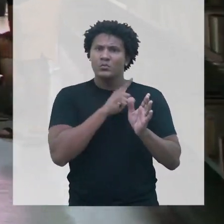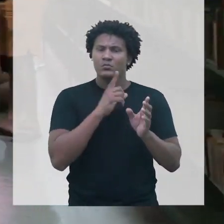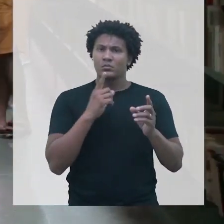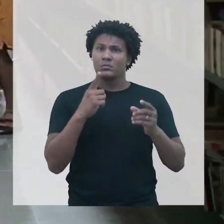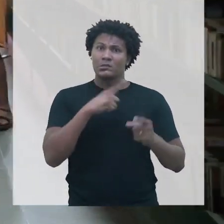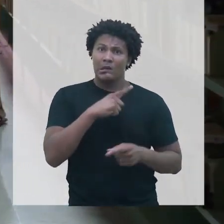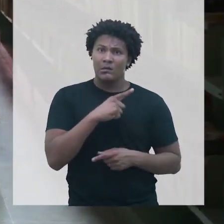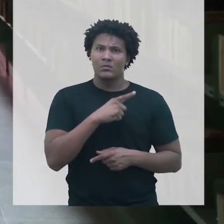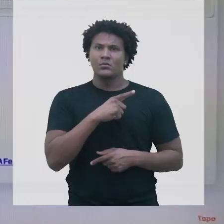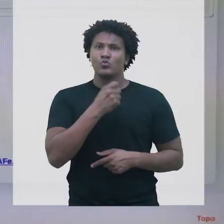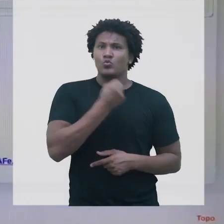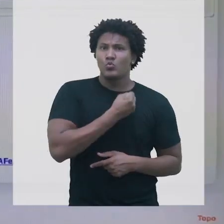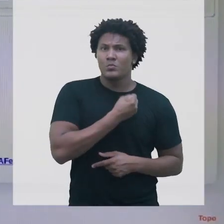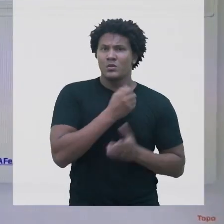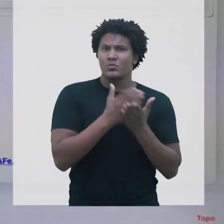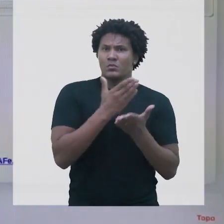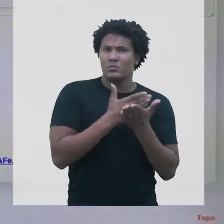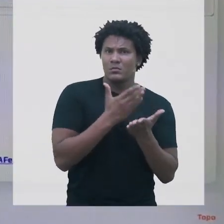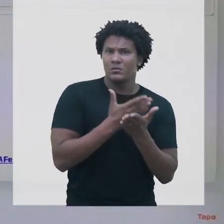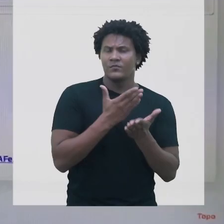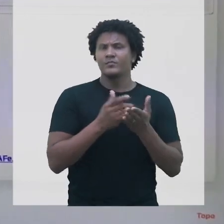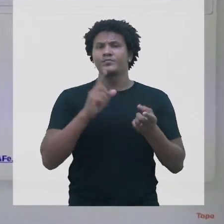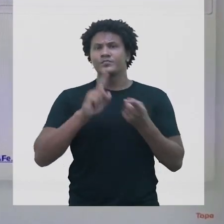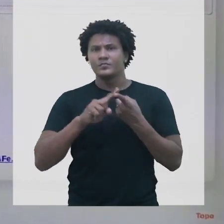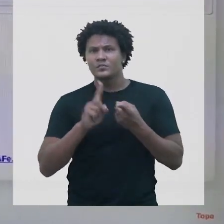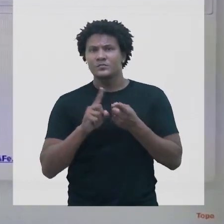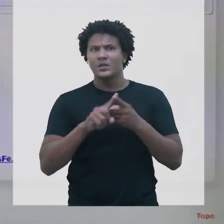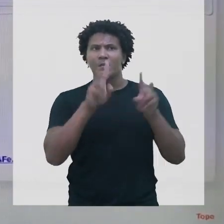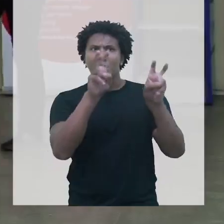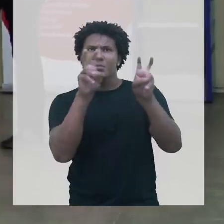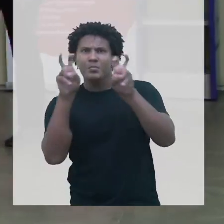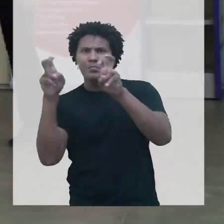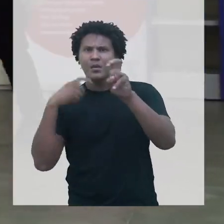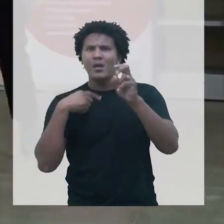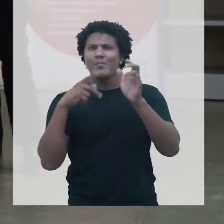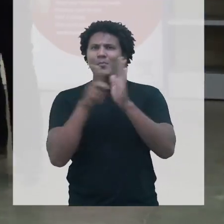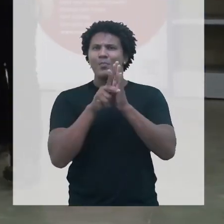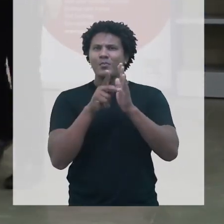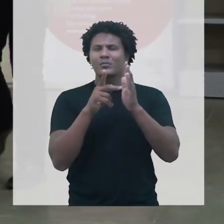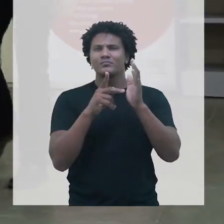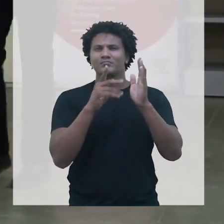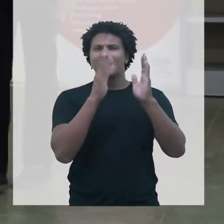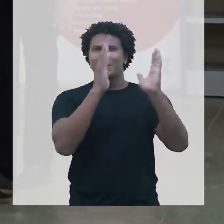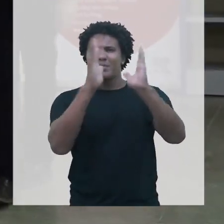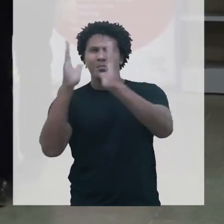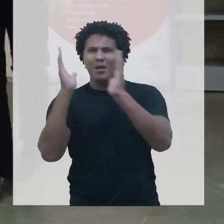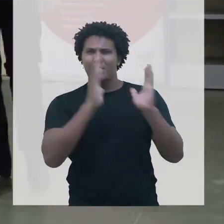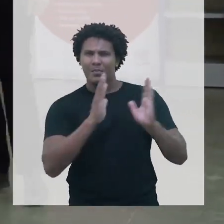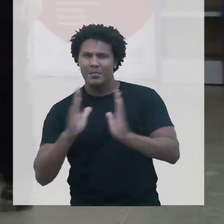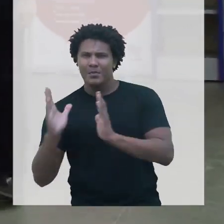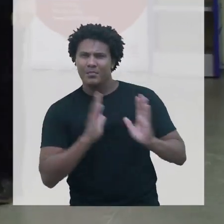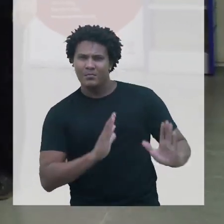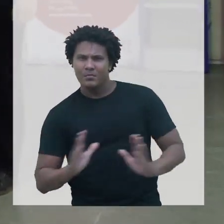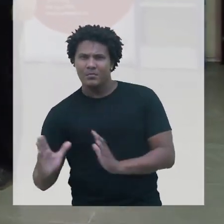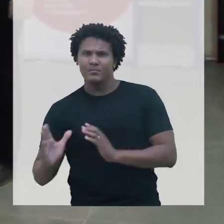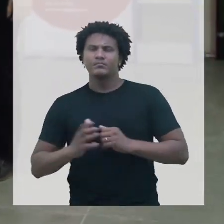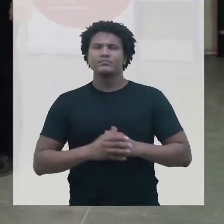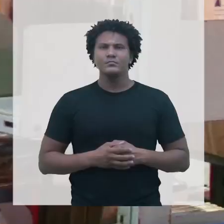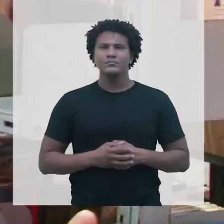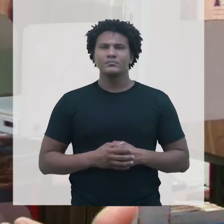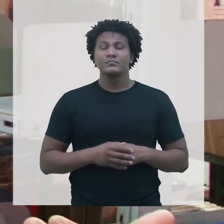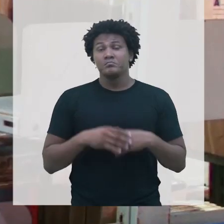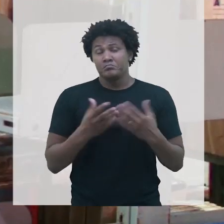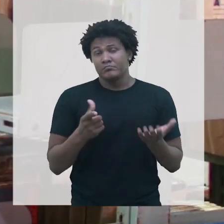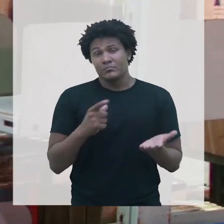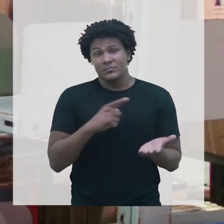ou pelo nome do autor, pelos computadores da biblioteca. Anote o número de chamada do livro e siga a numeração das estantes.